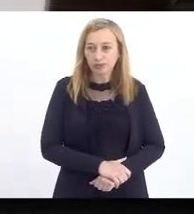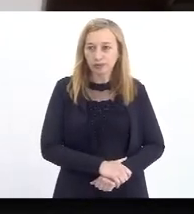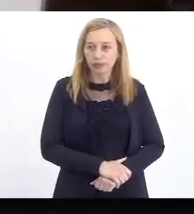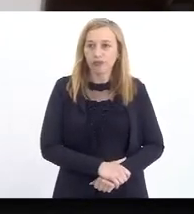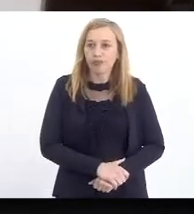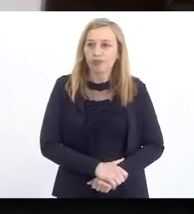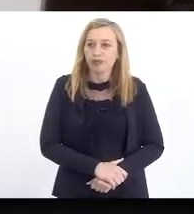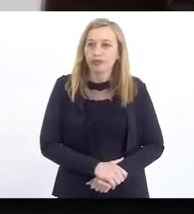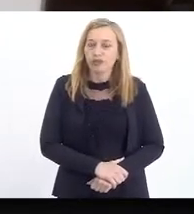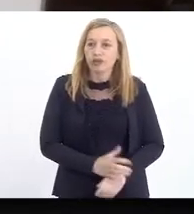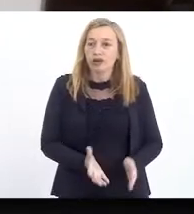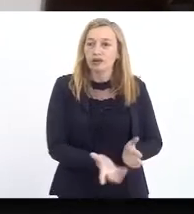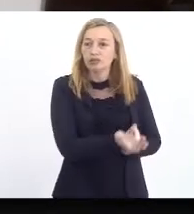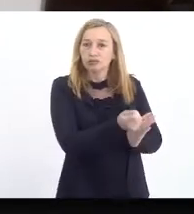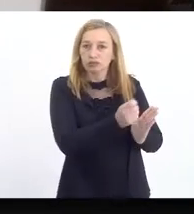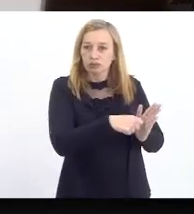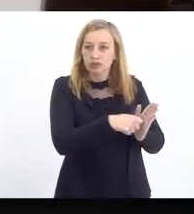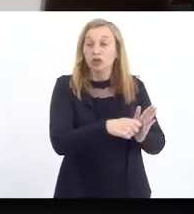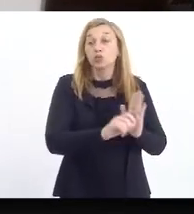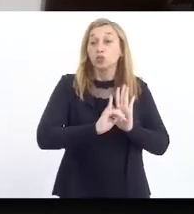consoante edital